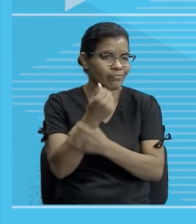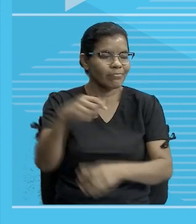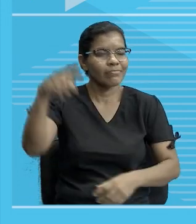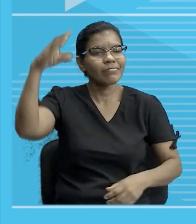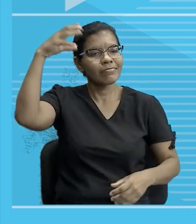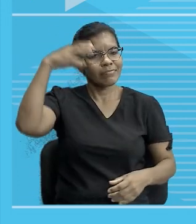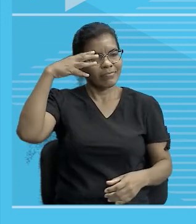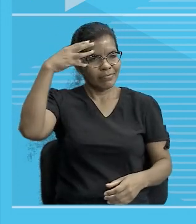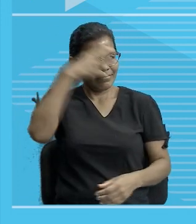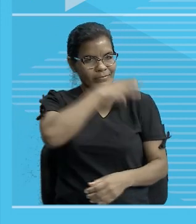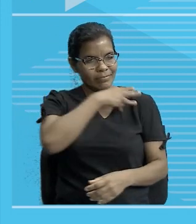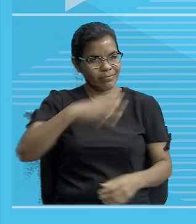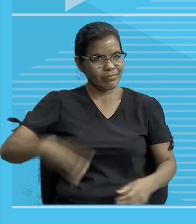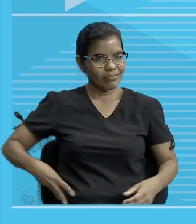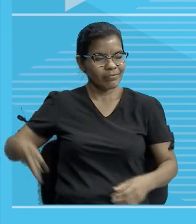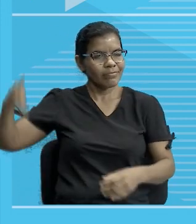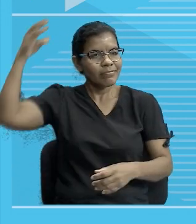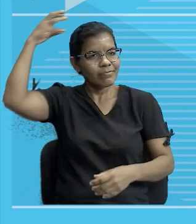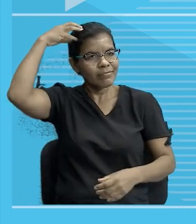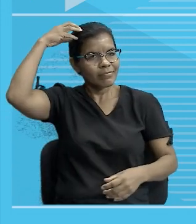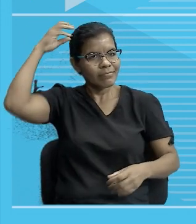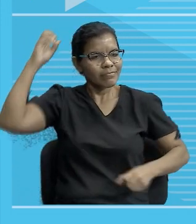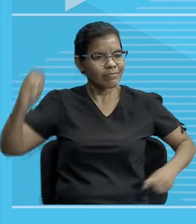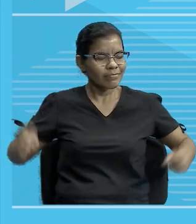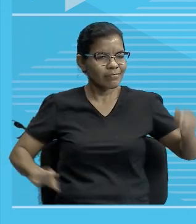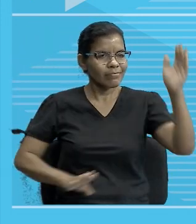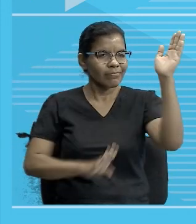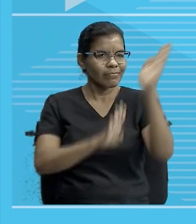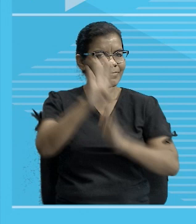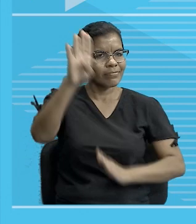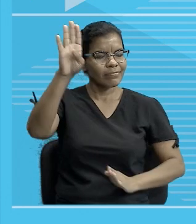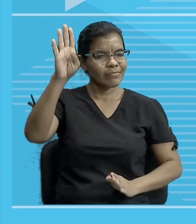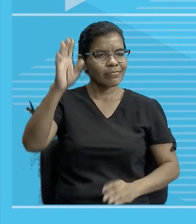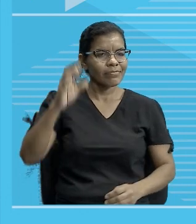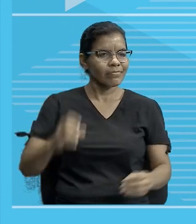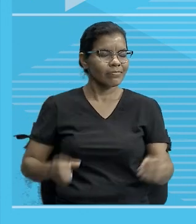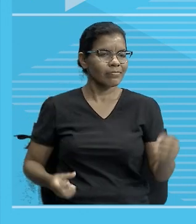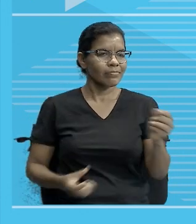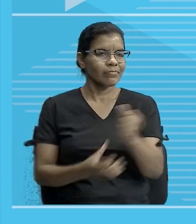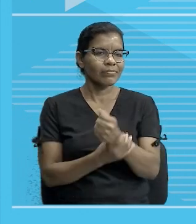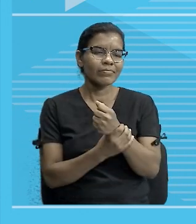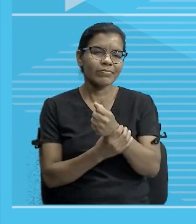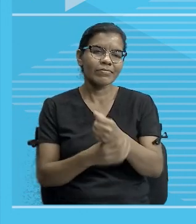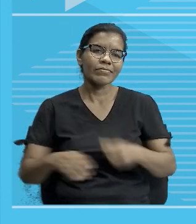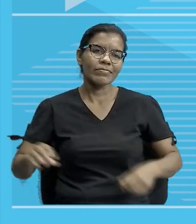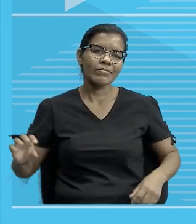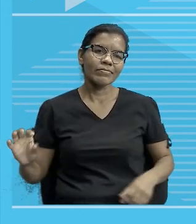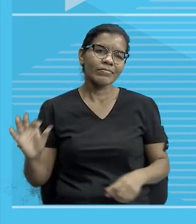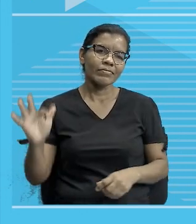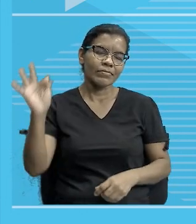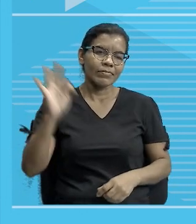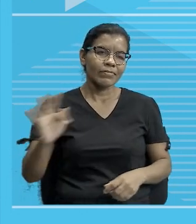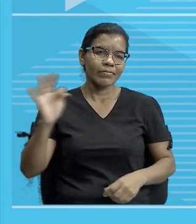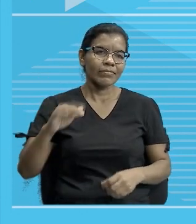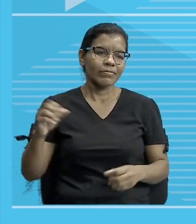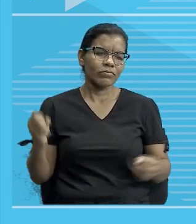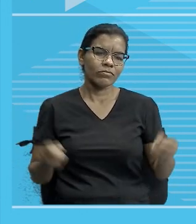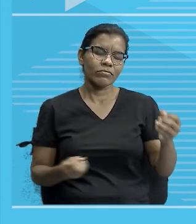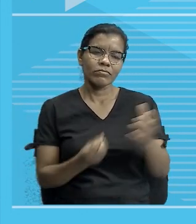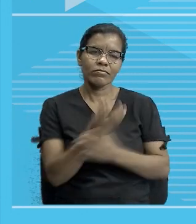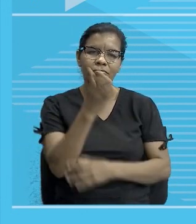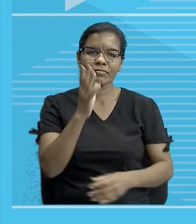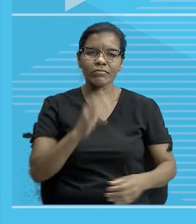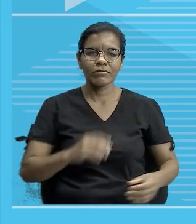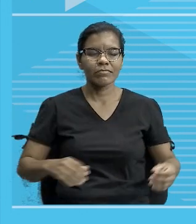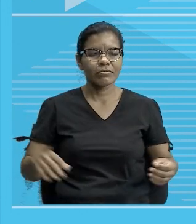monárquico, que vai ascender ao poder na França a burguesia. Surge a ideia de